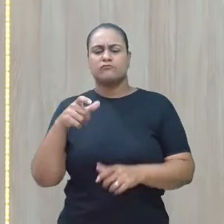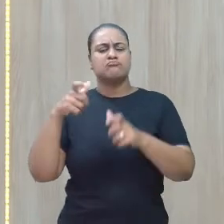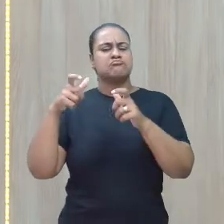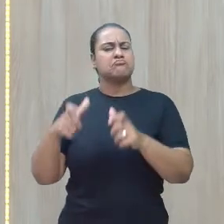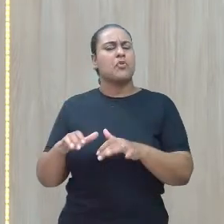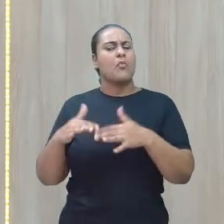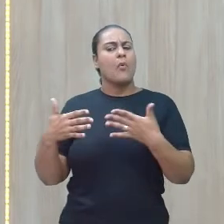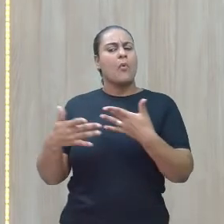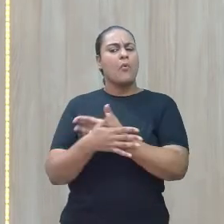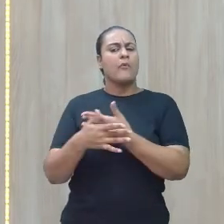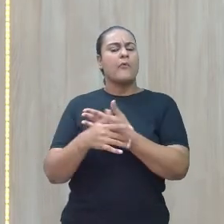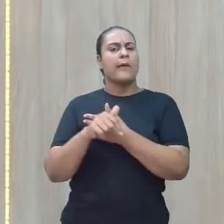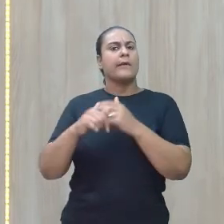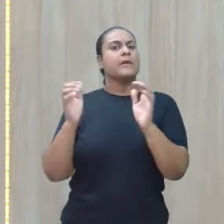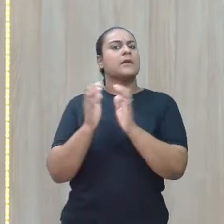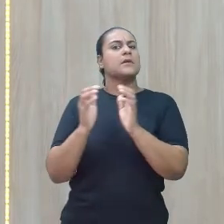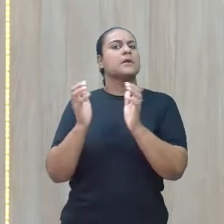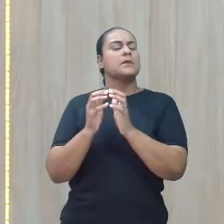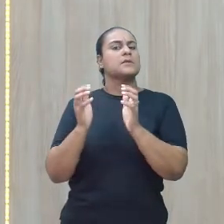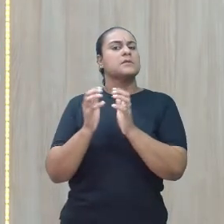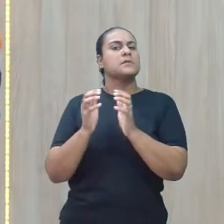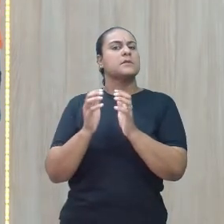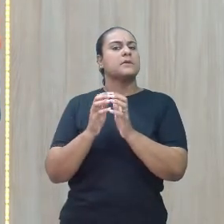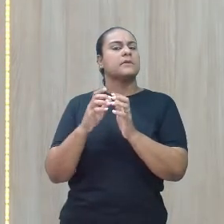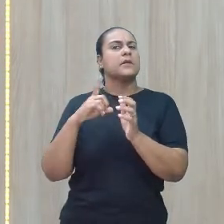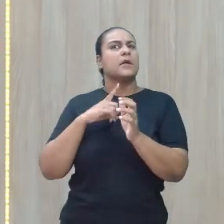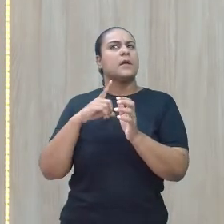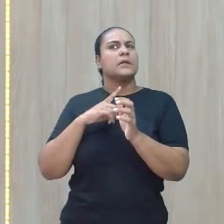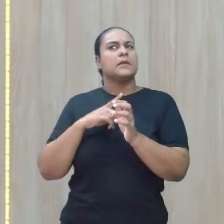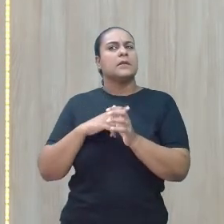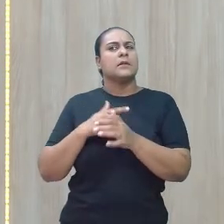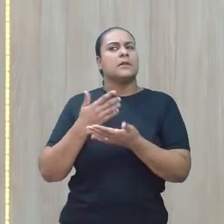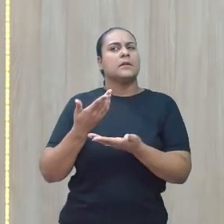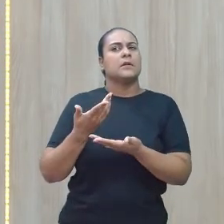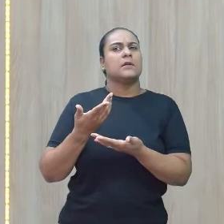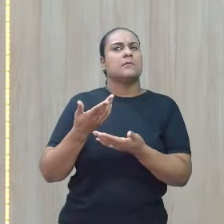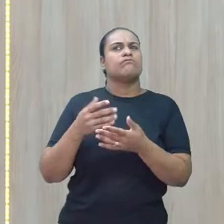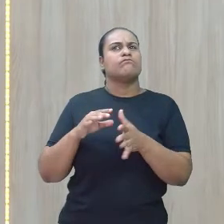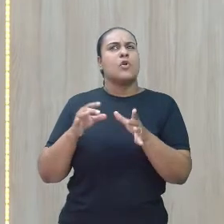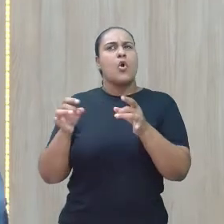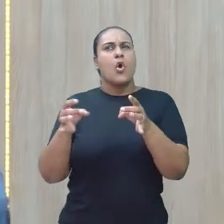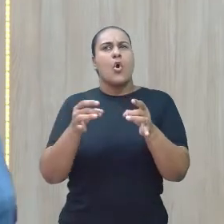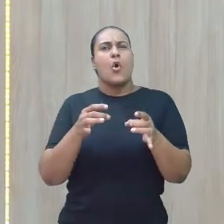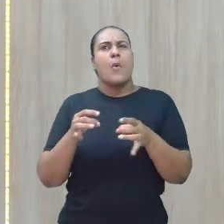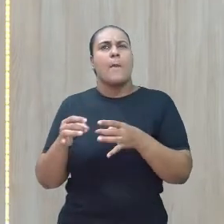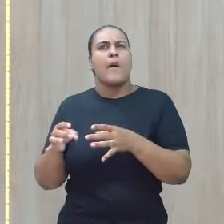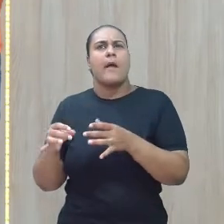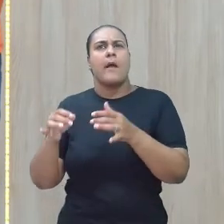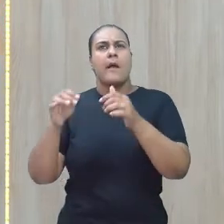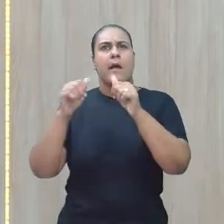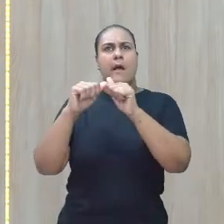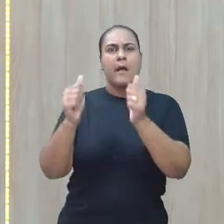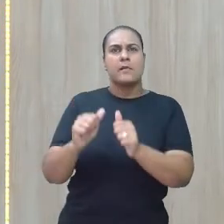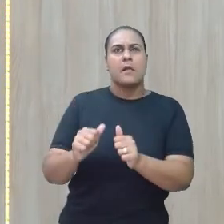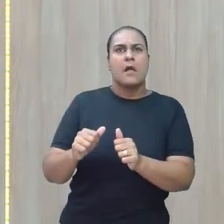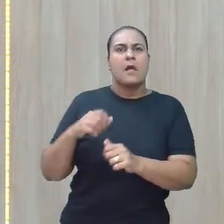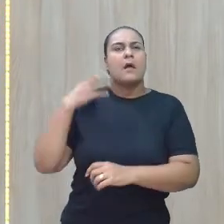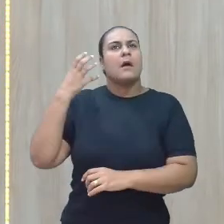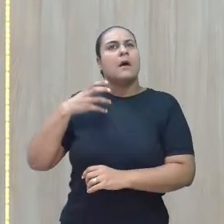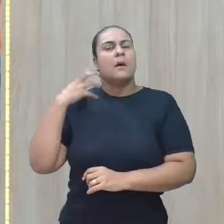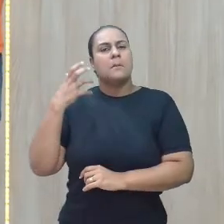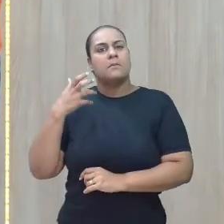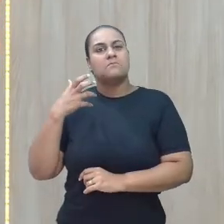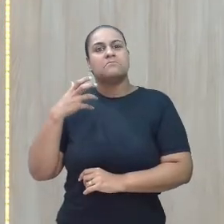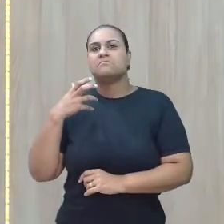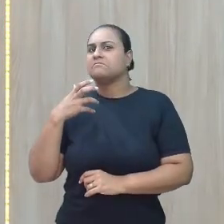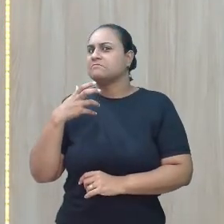da cidade do Recife, onde há um trânsito tão grande de comércio, de artesanato, de música, não